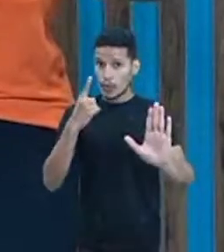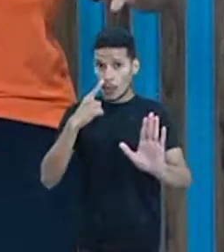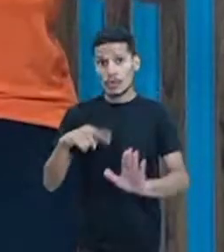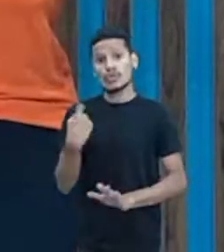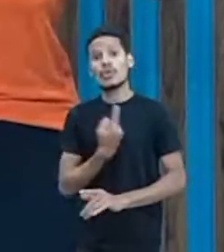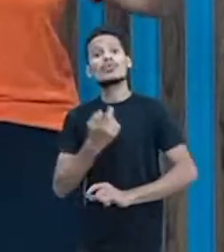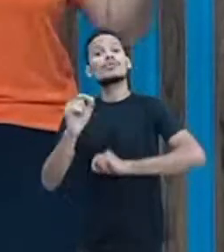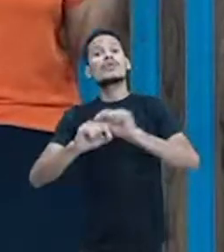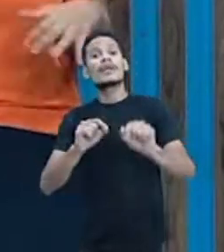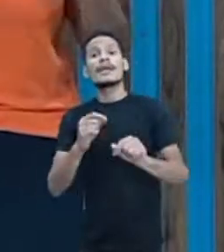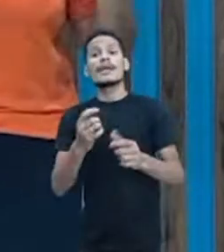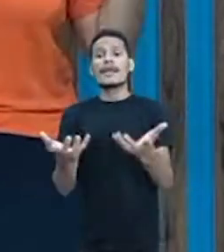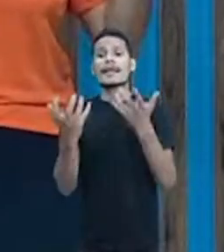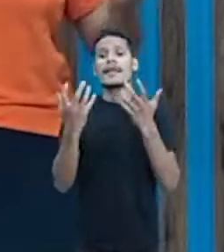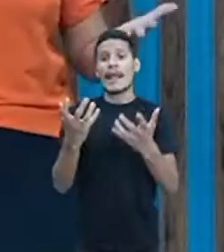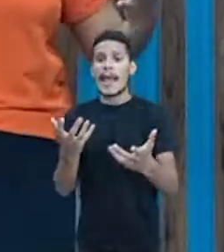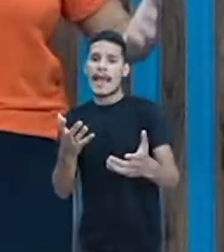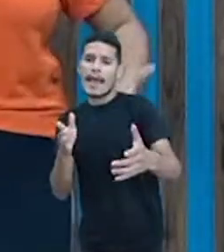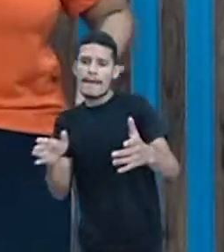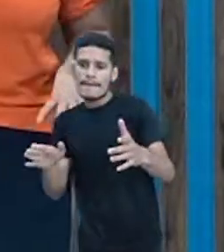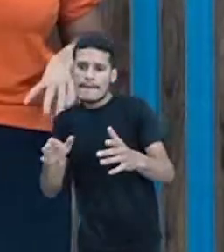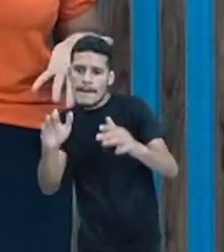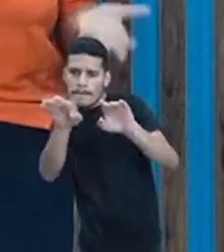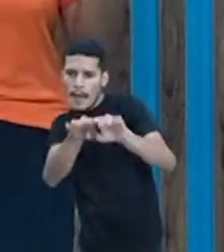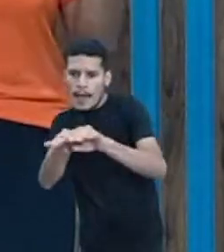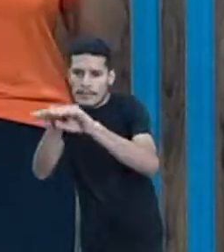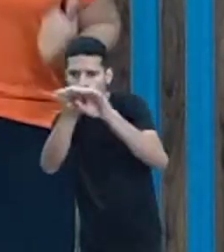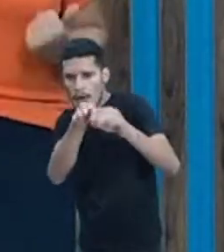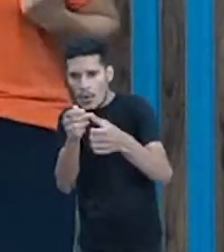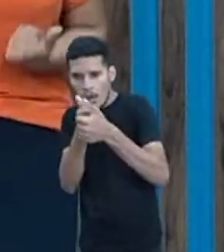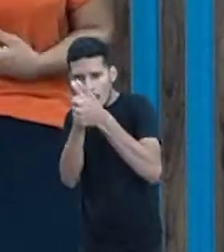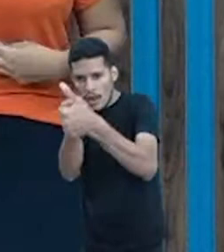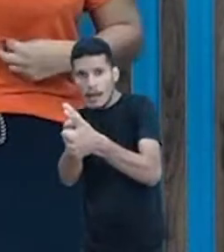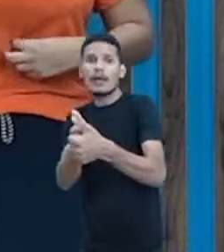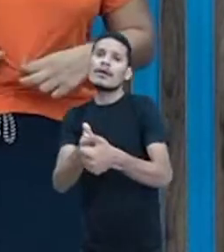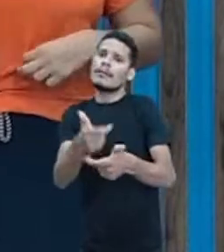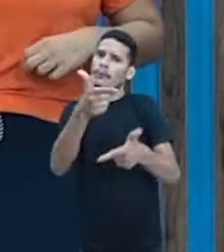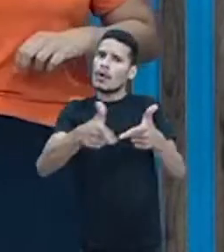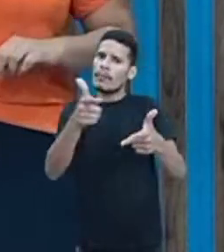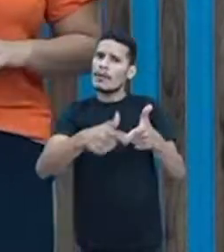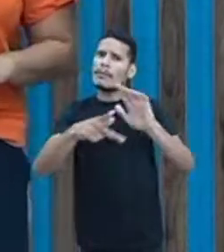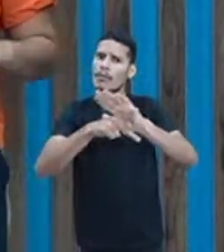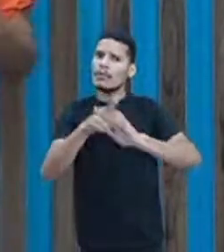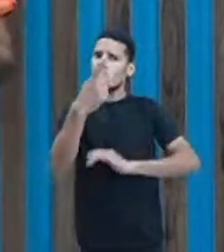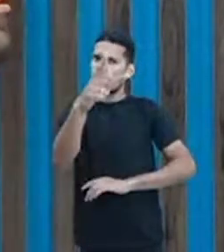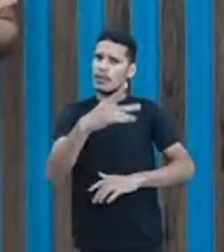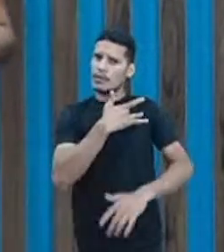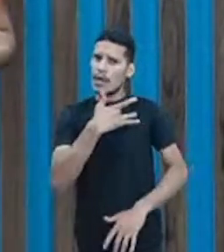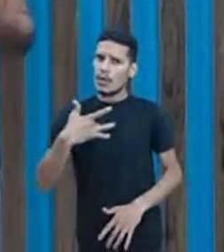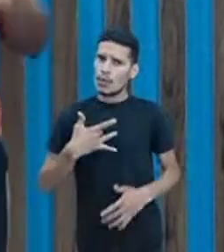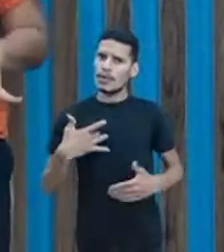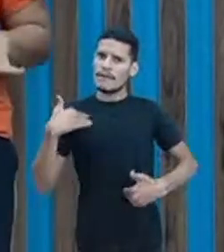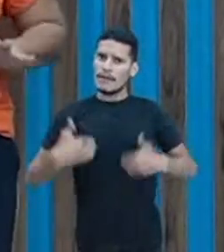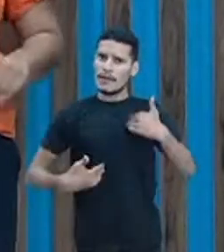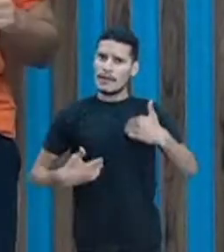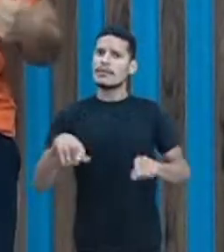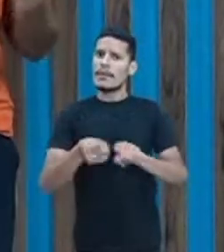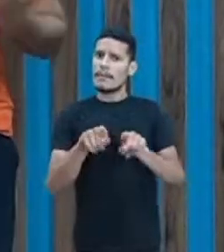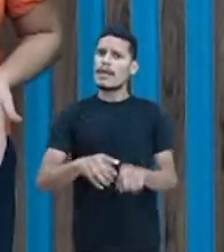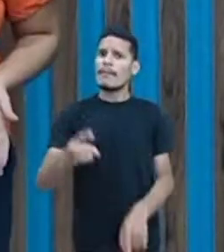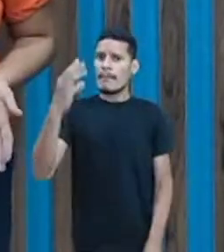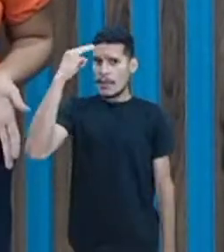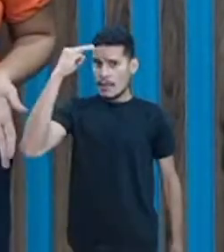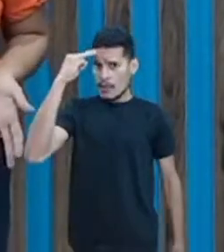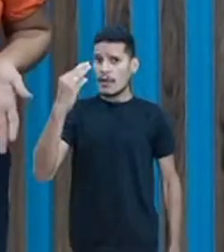se chegar a um padrão de beleza que pode colocar a sua saúde física e mental em risco. E aí eu penso, será que vale a pena viver uma